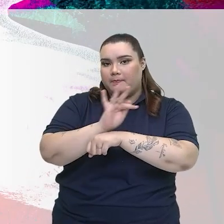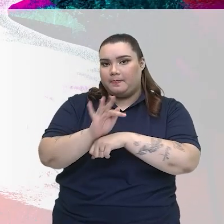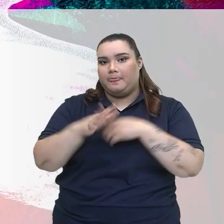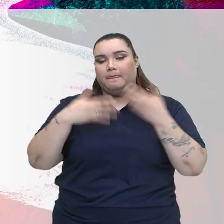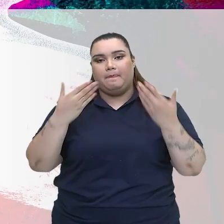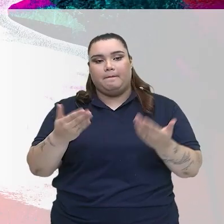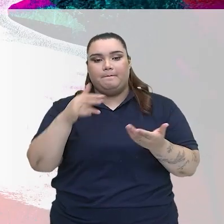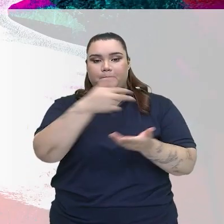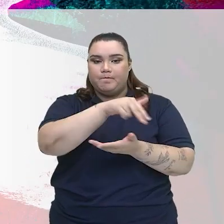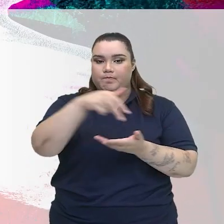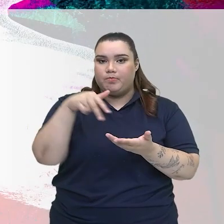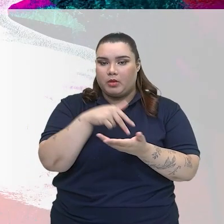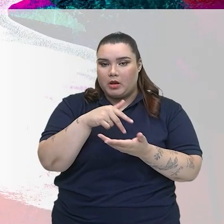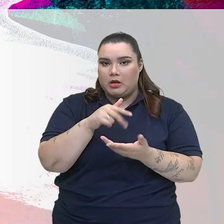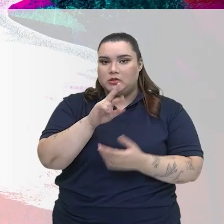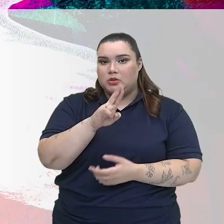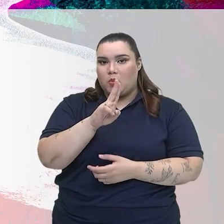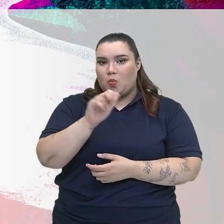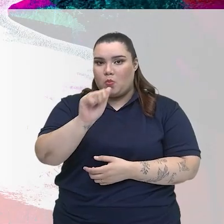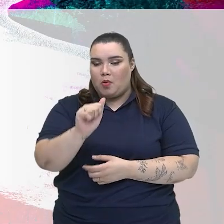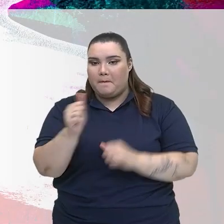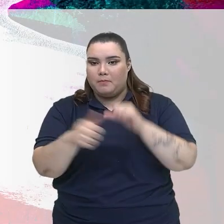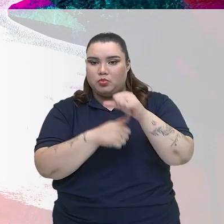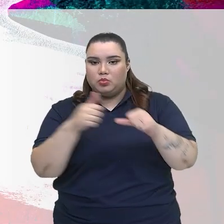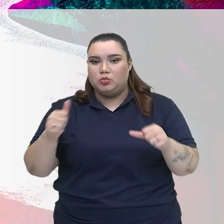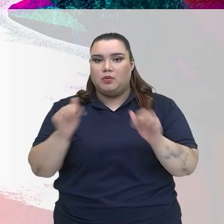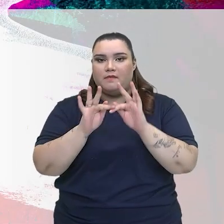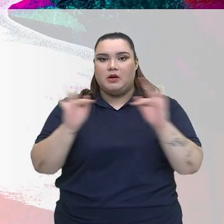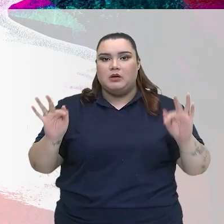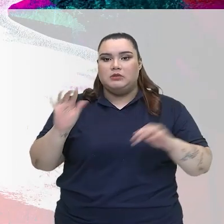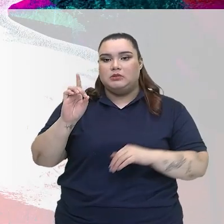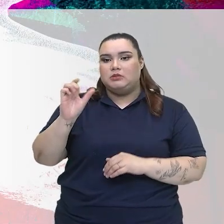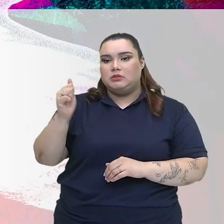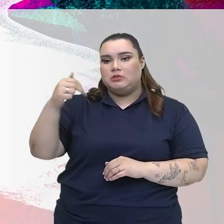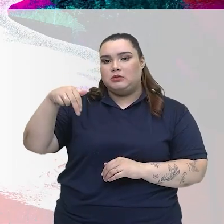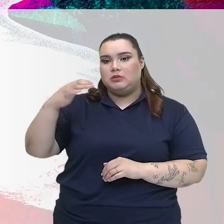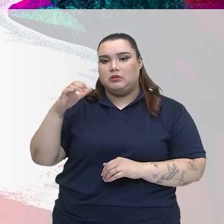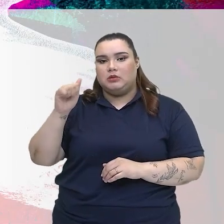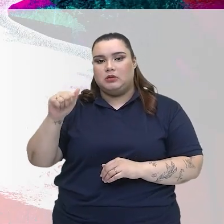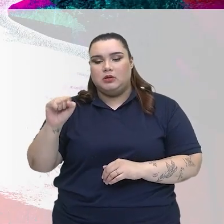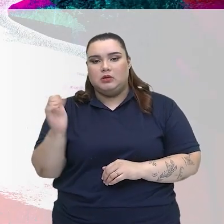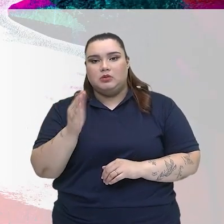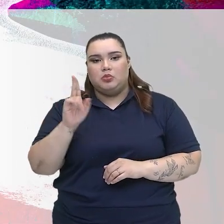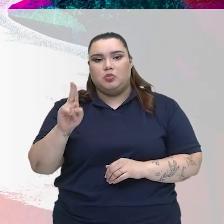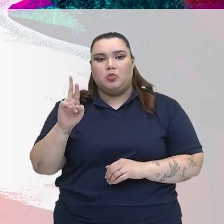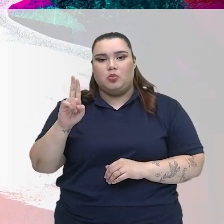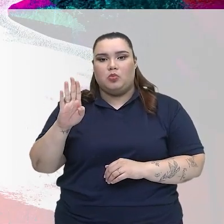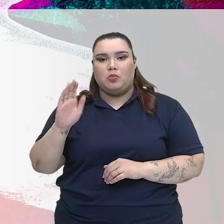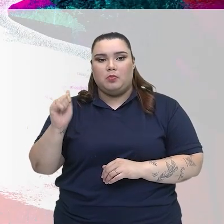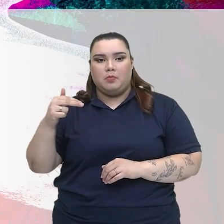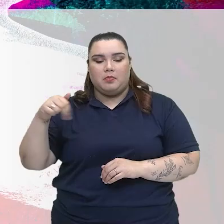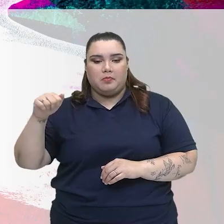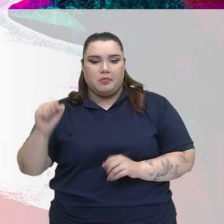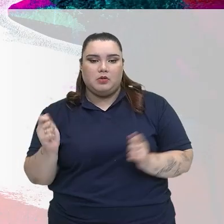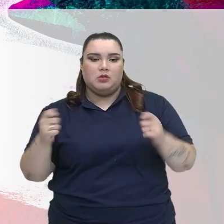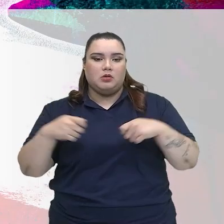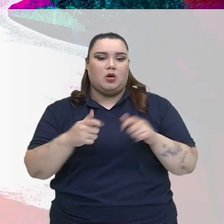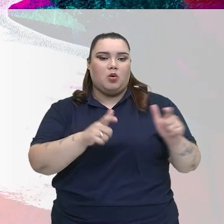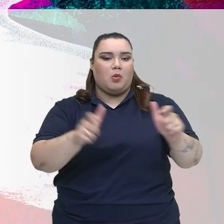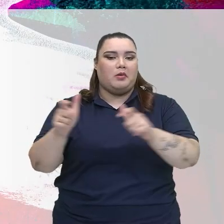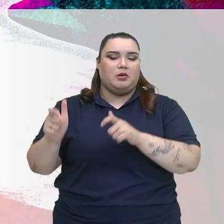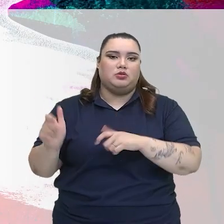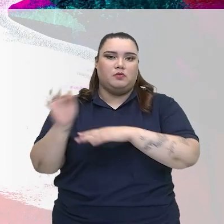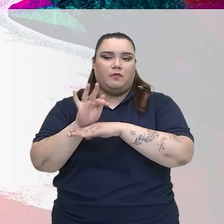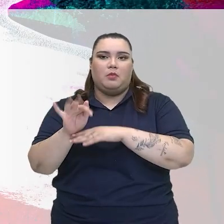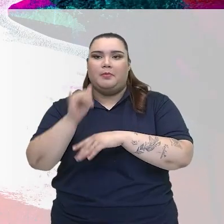chamar as danças de rua, né, que agora são danças urbanas, permitiu essa maior entrada em ambientes mais formais, como